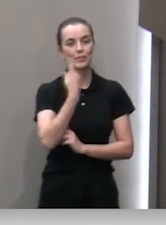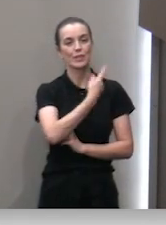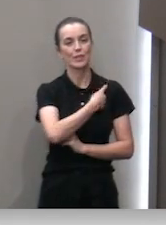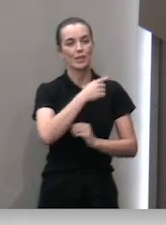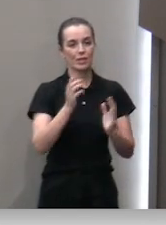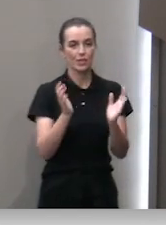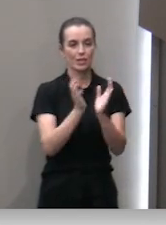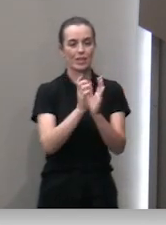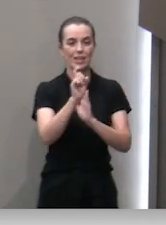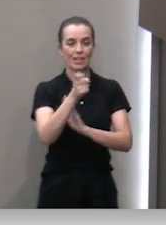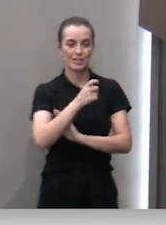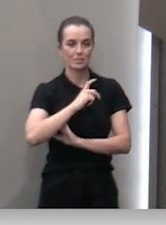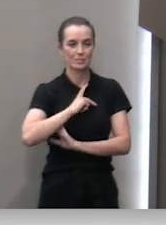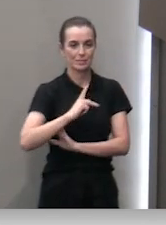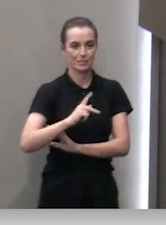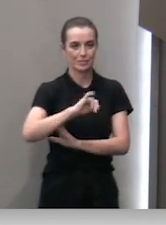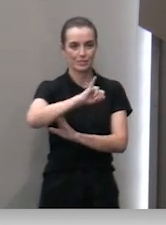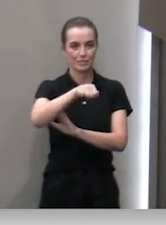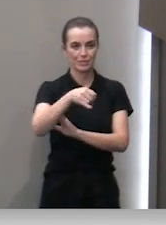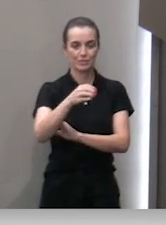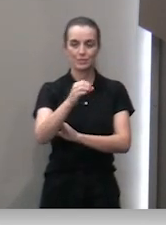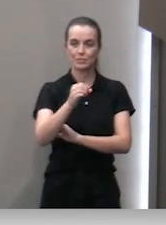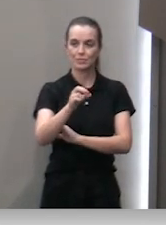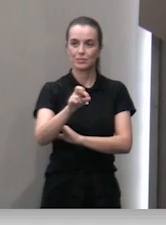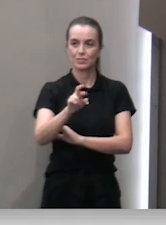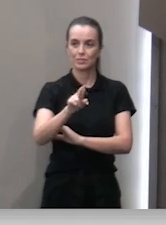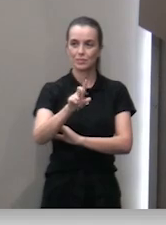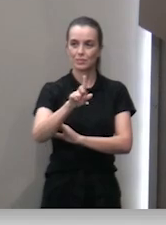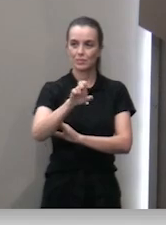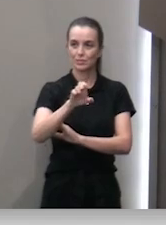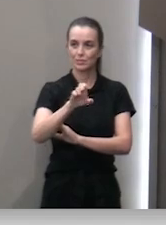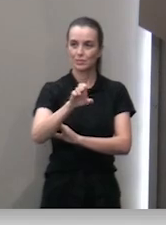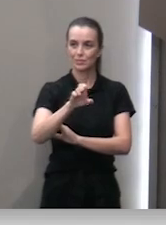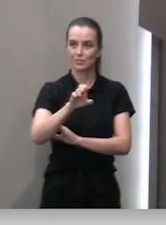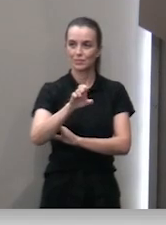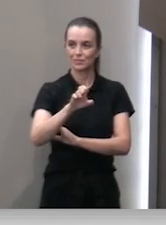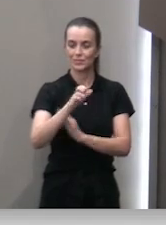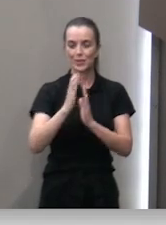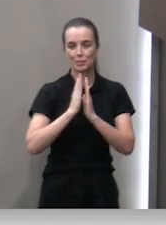colega, ex-presidente Jorge Luiz Fagundes Tomé. Por favor.